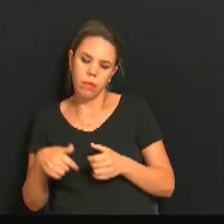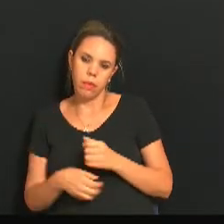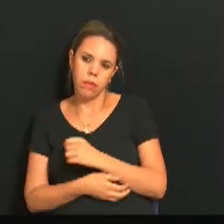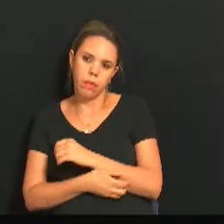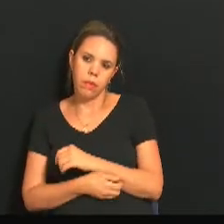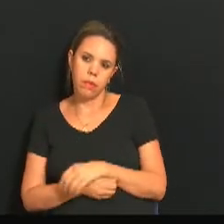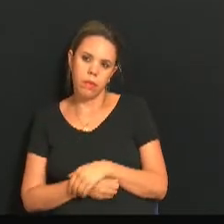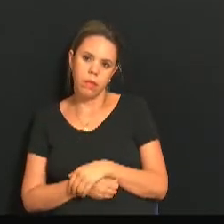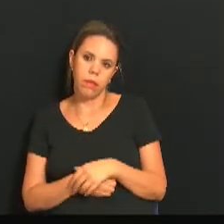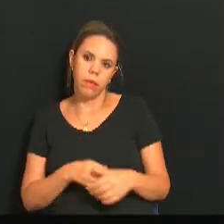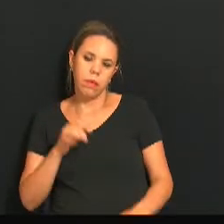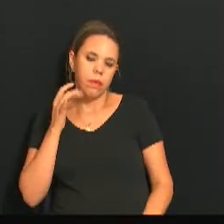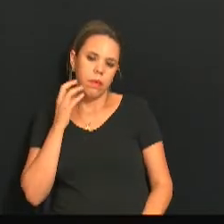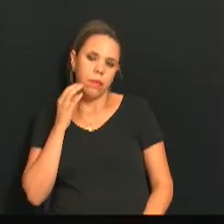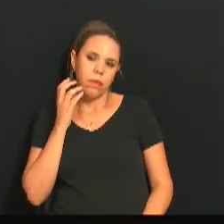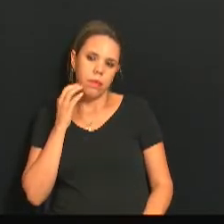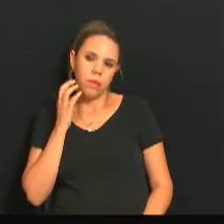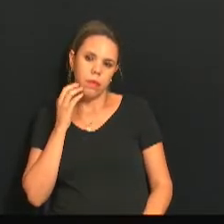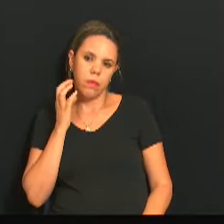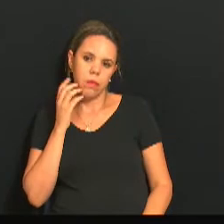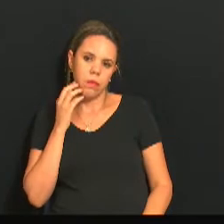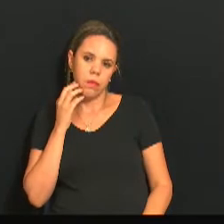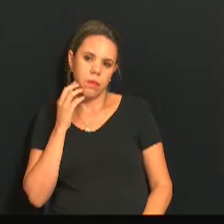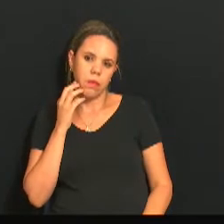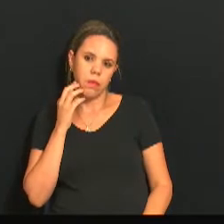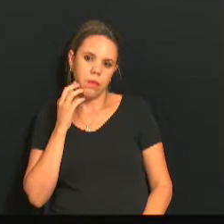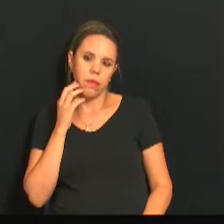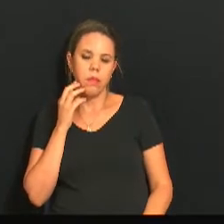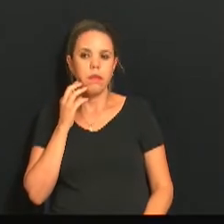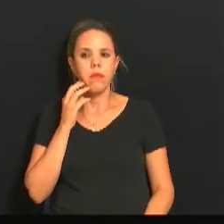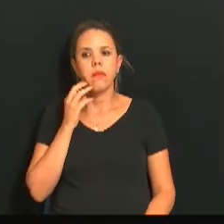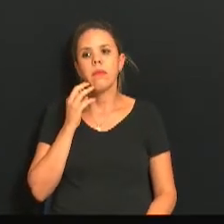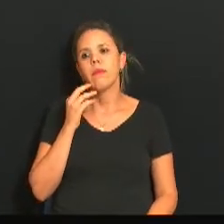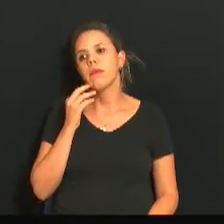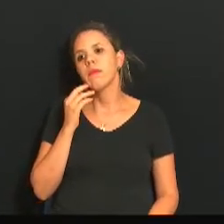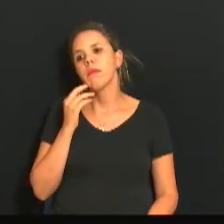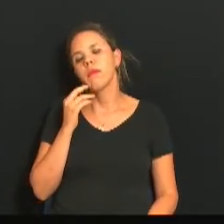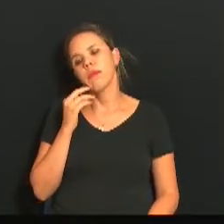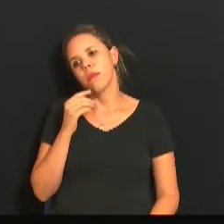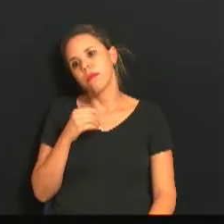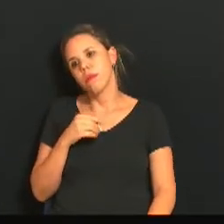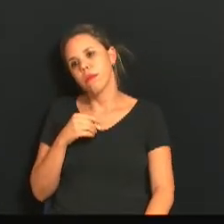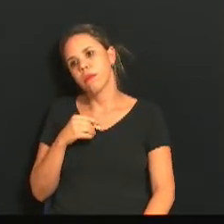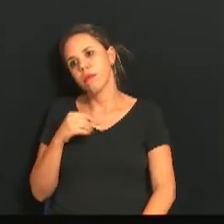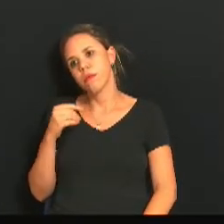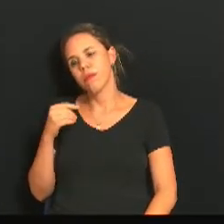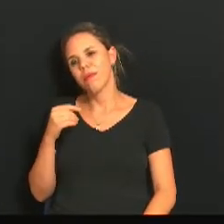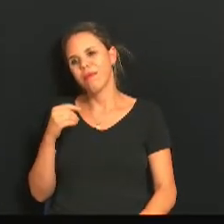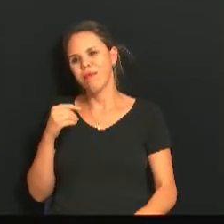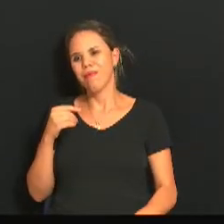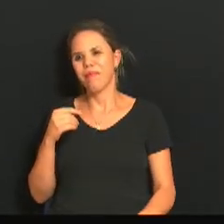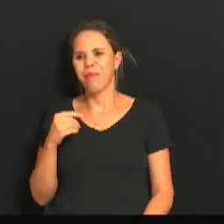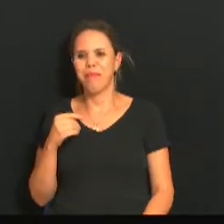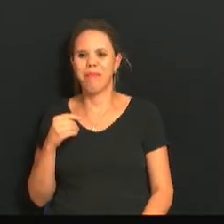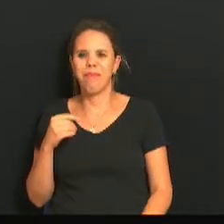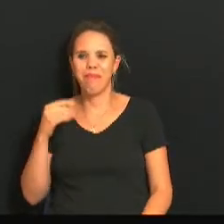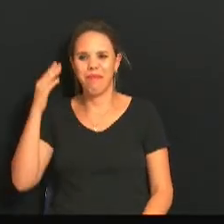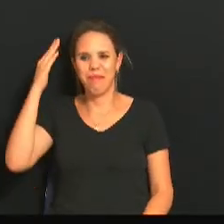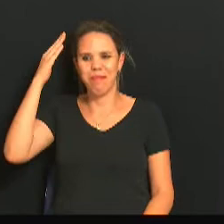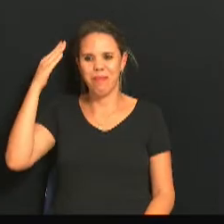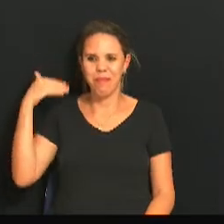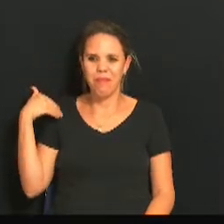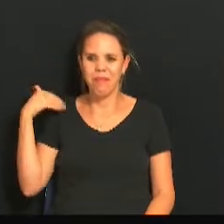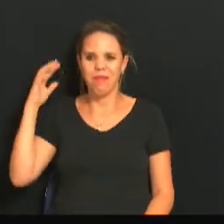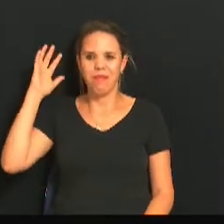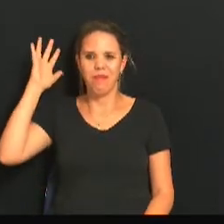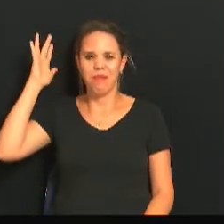Vereador Igor Diego Vereador águia Palermo os Vereador Agda Calisto EA vereadora